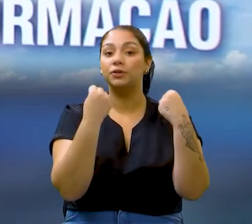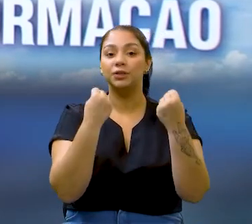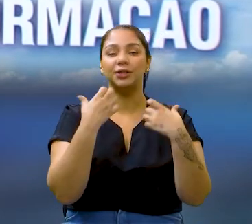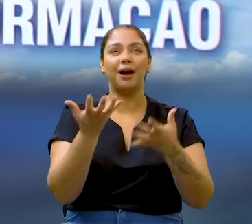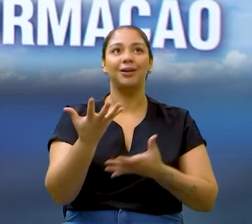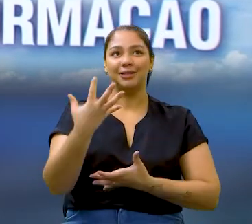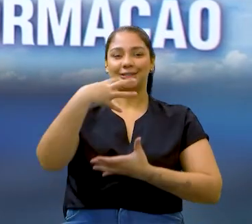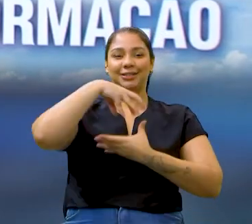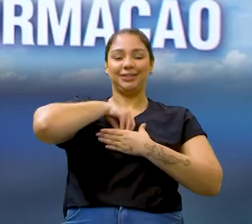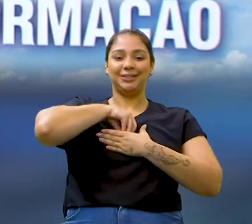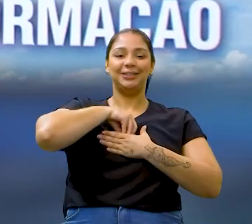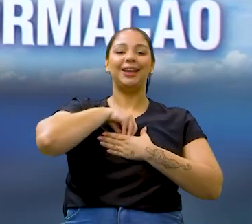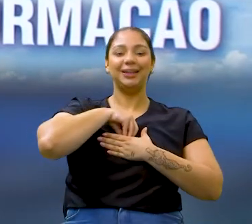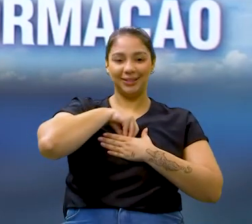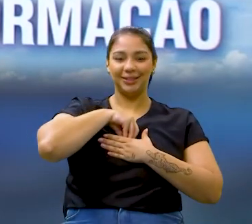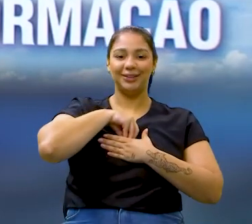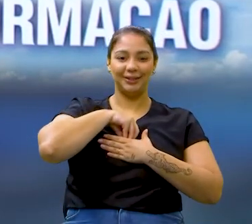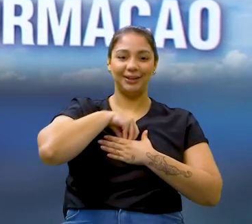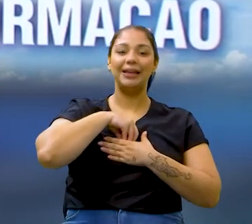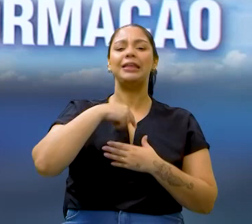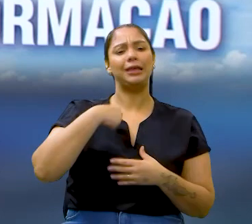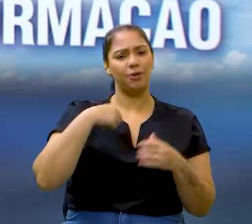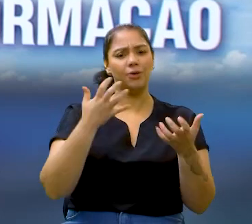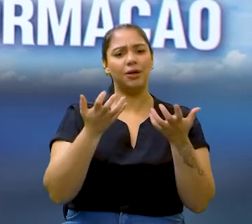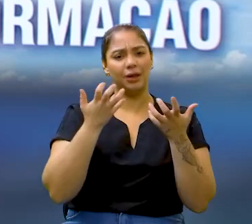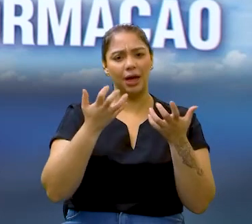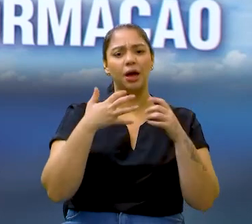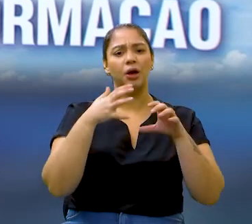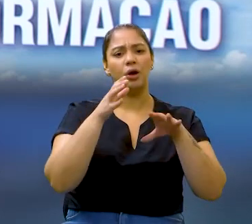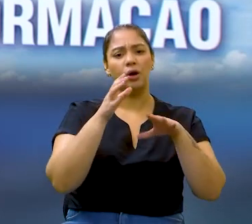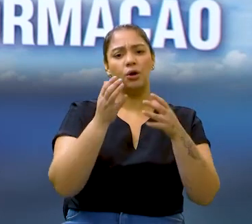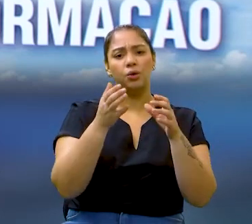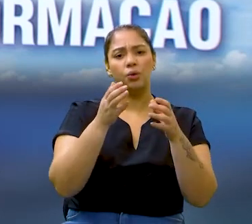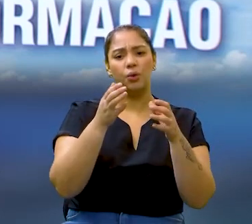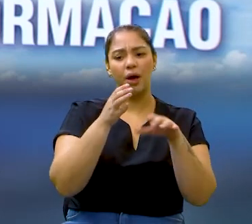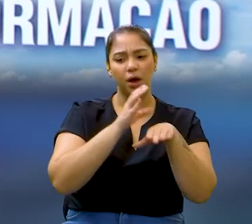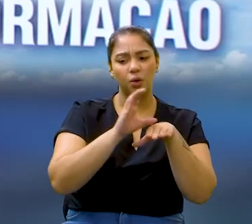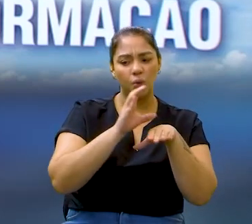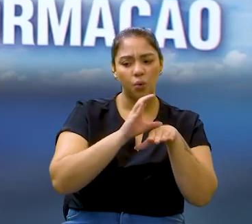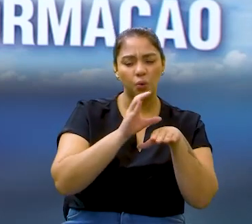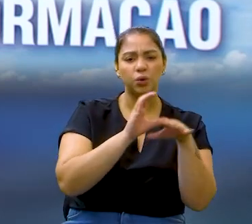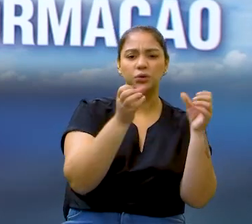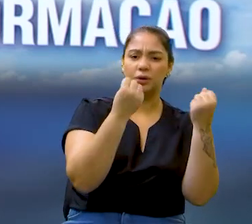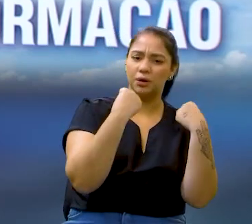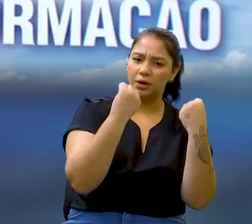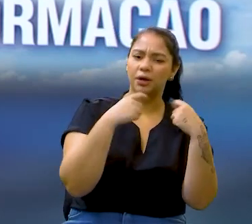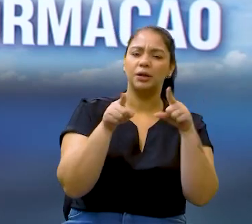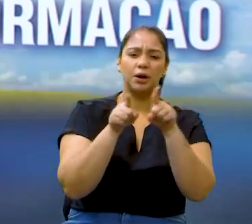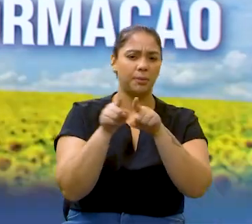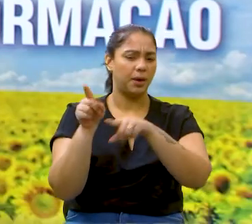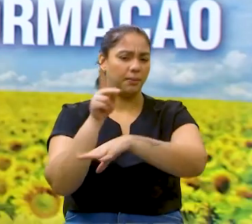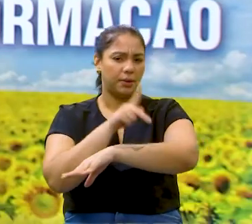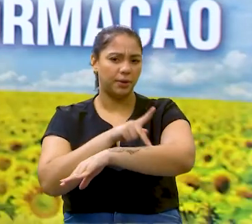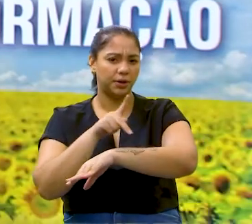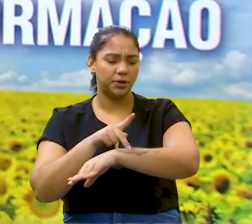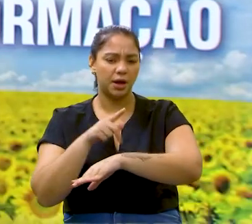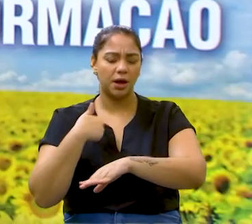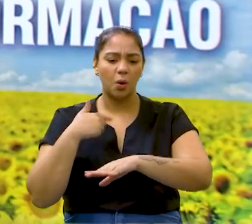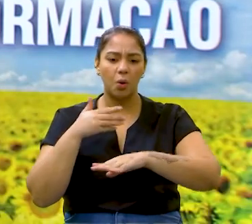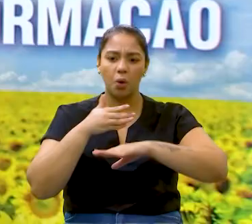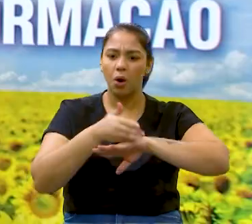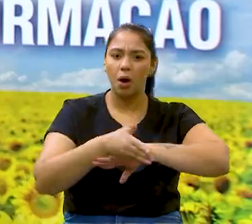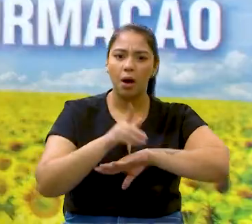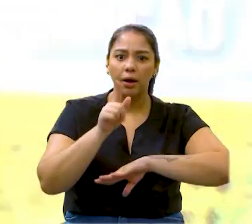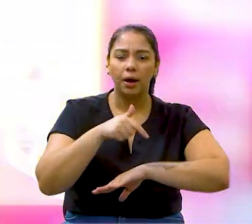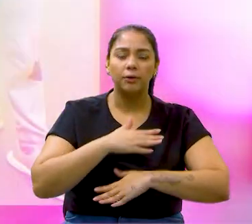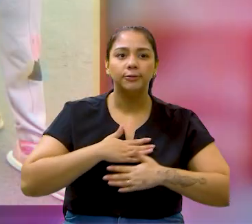física nasceu em mim. E eu vou fazer educação física, vou fazer a pedagogia, porque quando eu entrei no Semente, eu vi